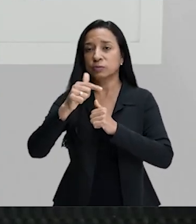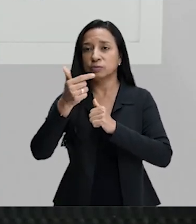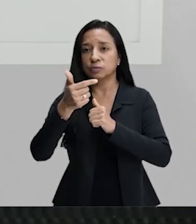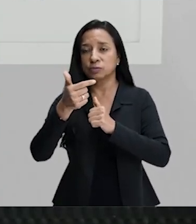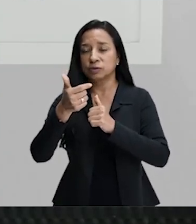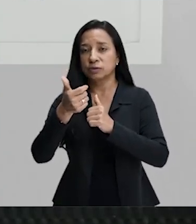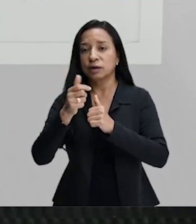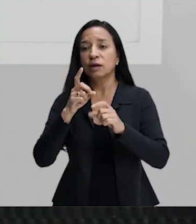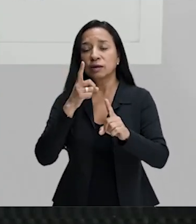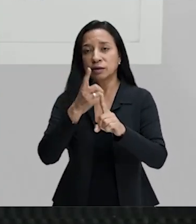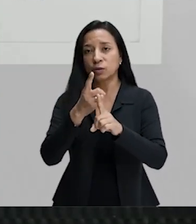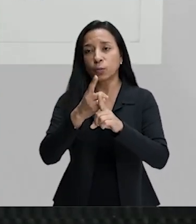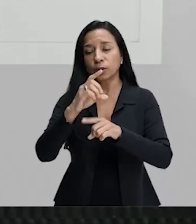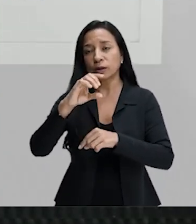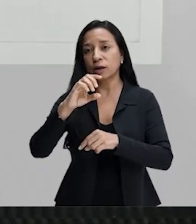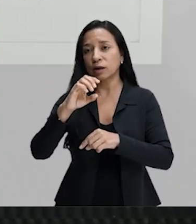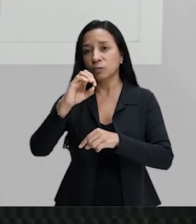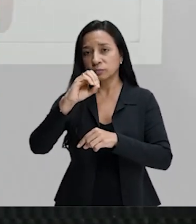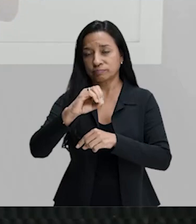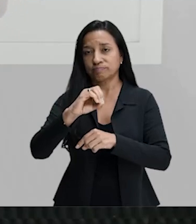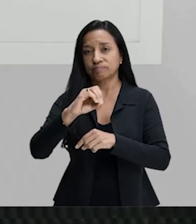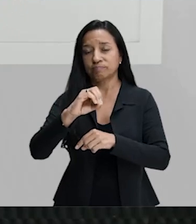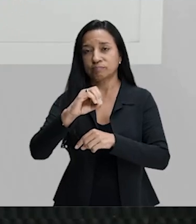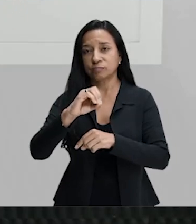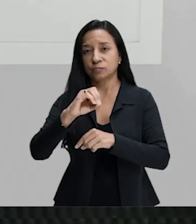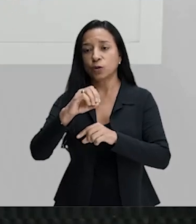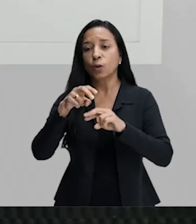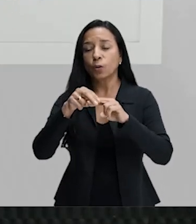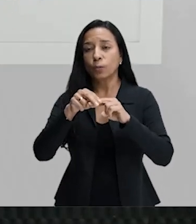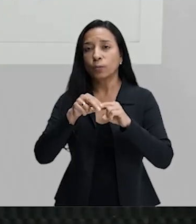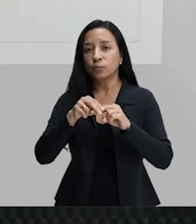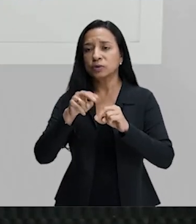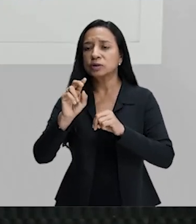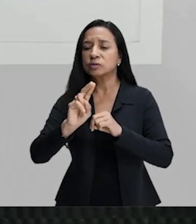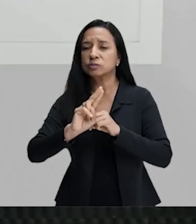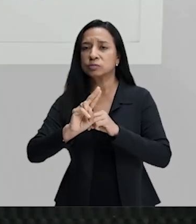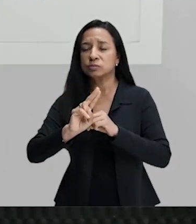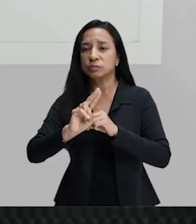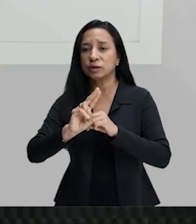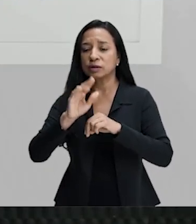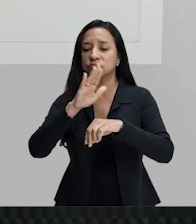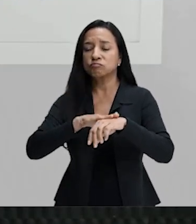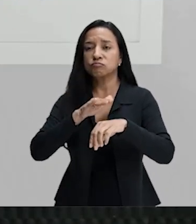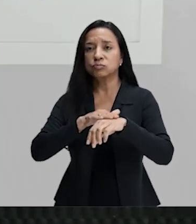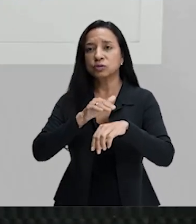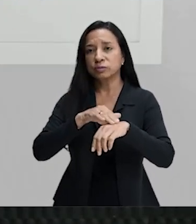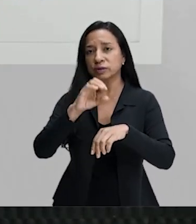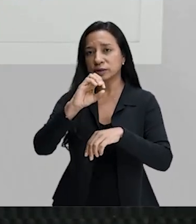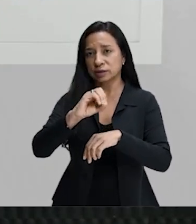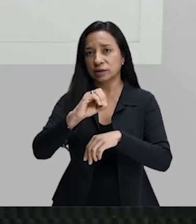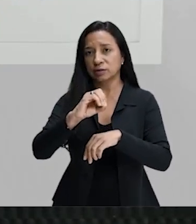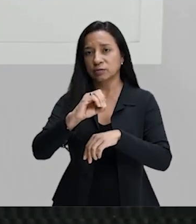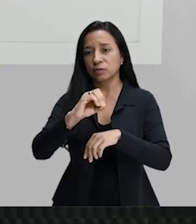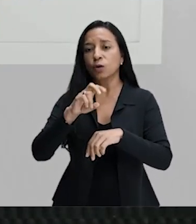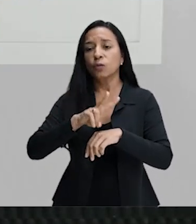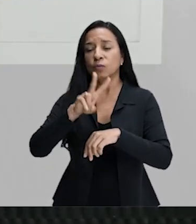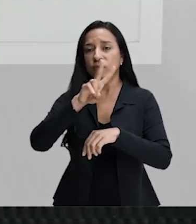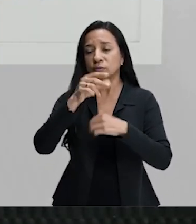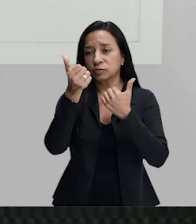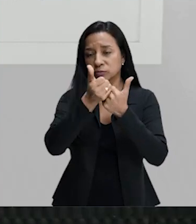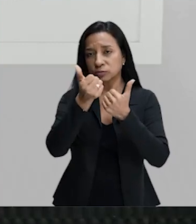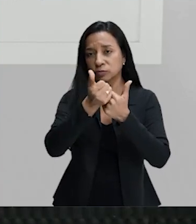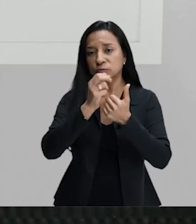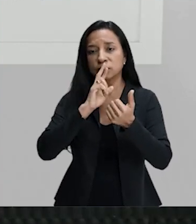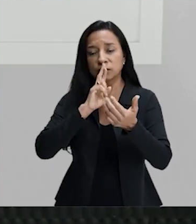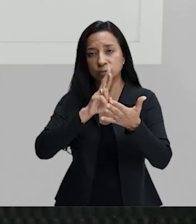vai encontrar um zero. Por isso que às vezes é chamado de zero, né? O valor que você substitui e o resultado dá zero. E a gente vai ver